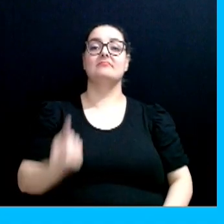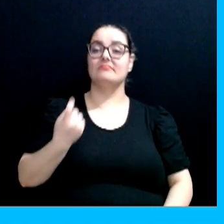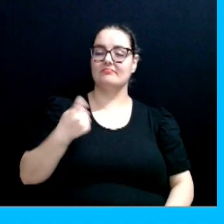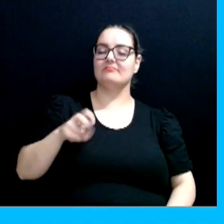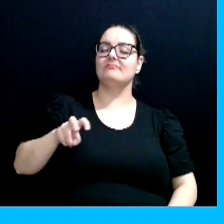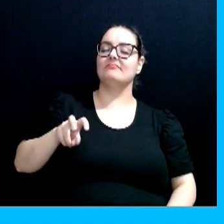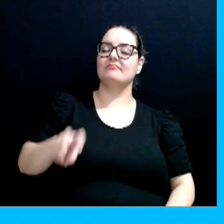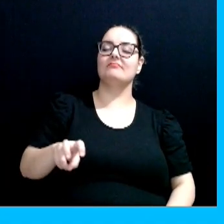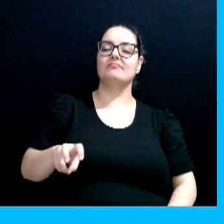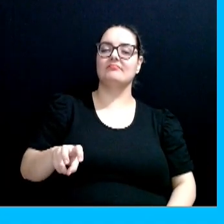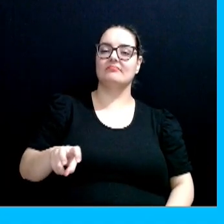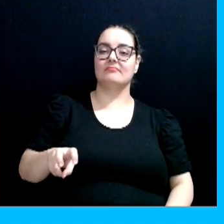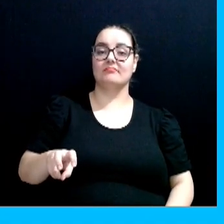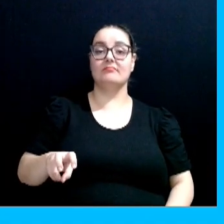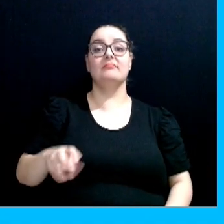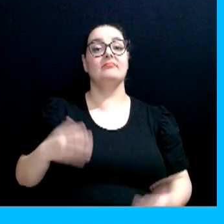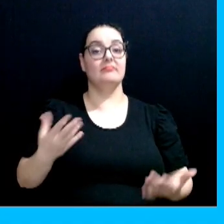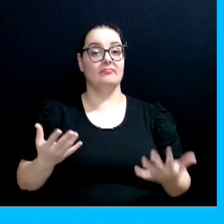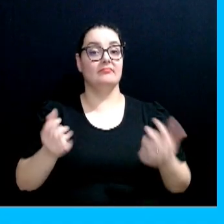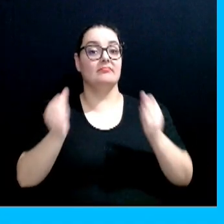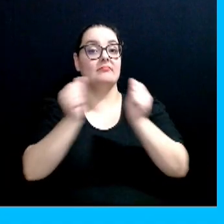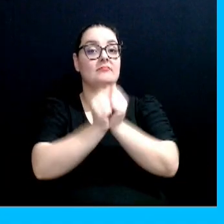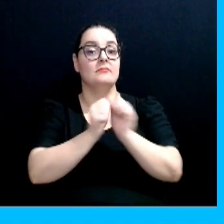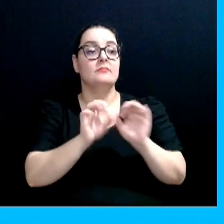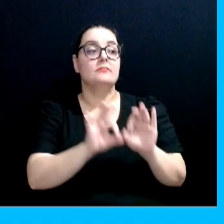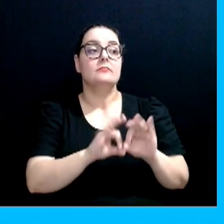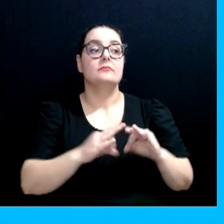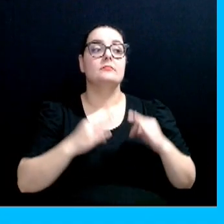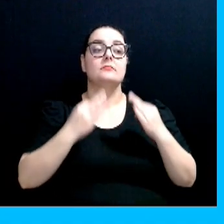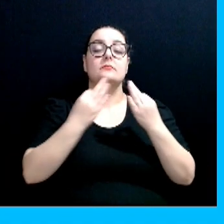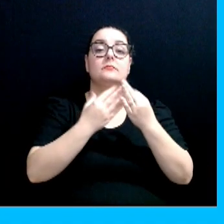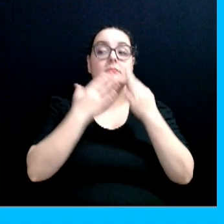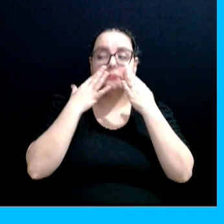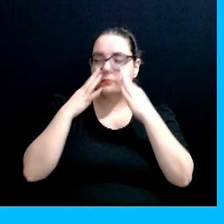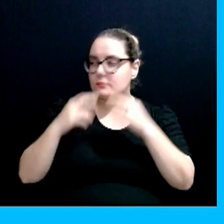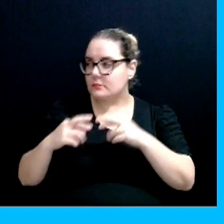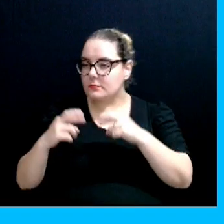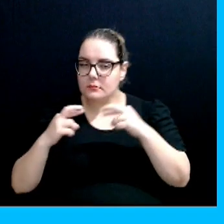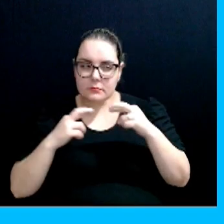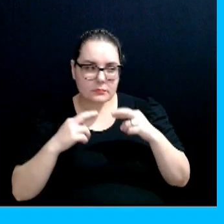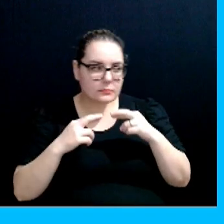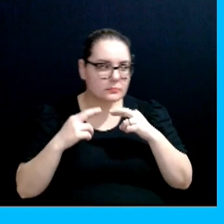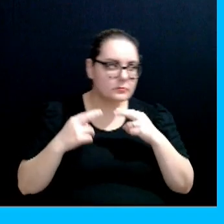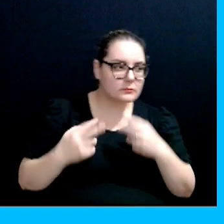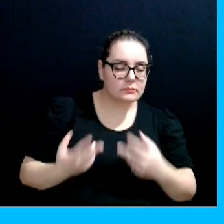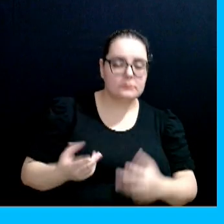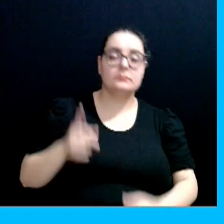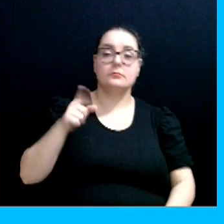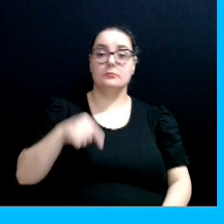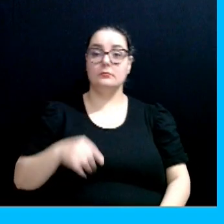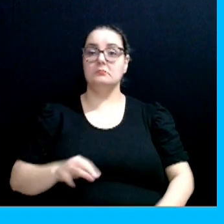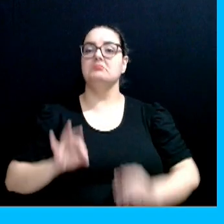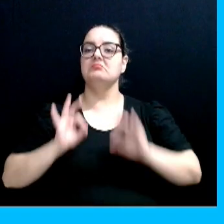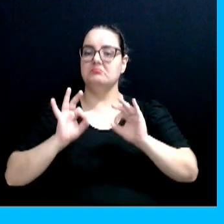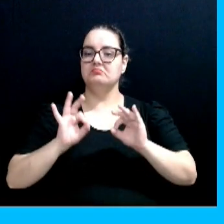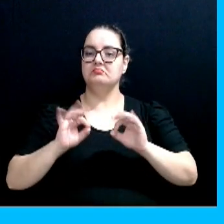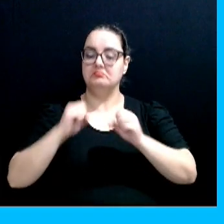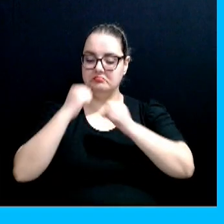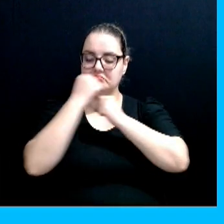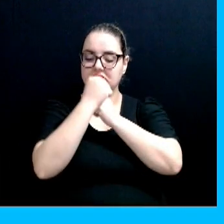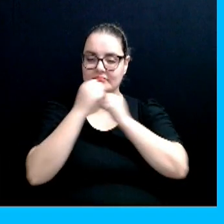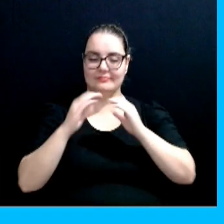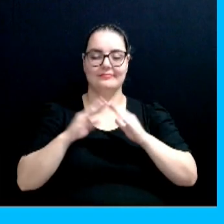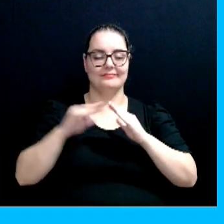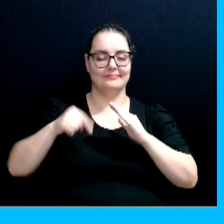estar perto da família. Atento e protetor, ele também é um excelente guardião do quintal.